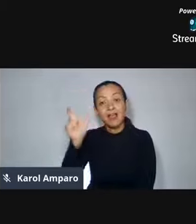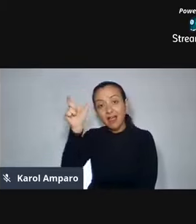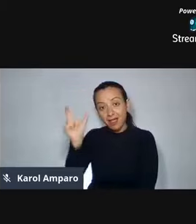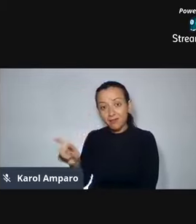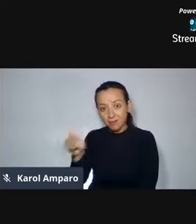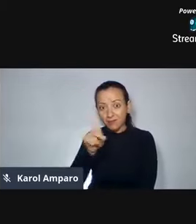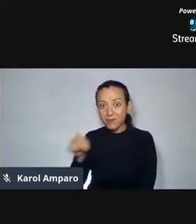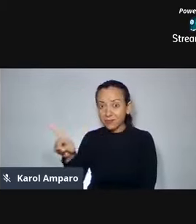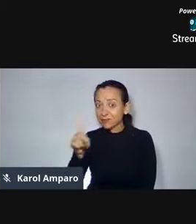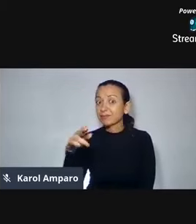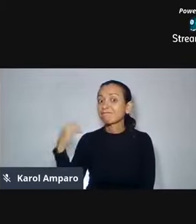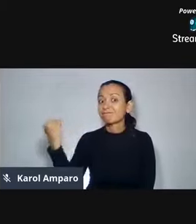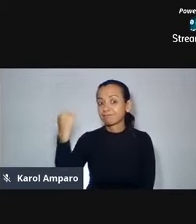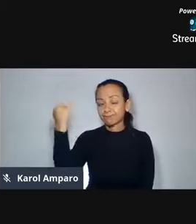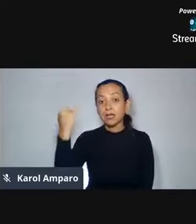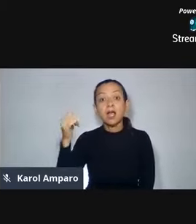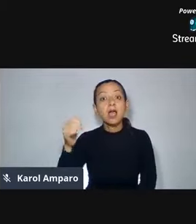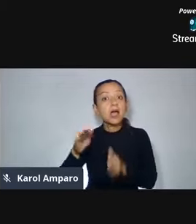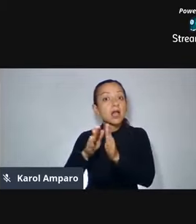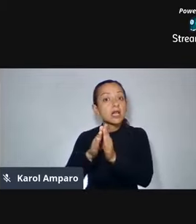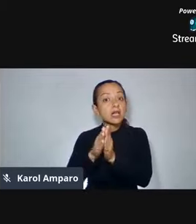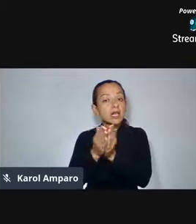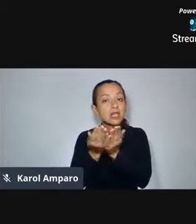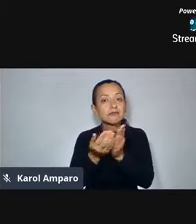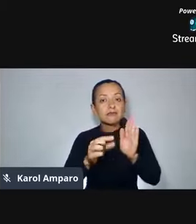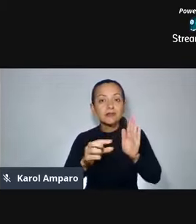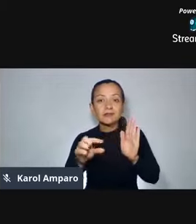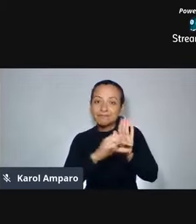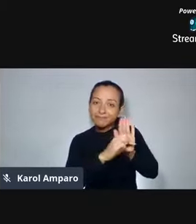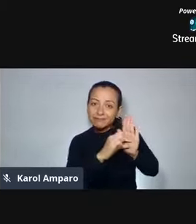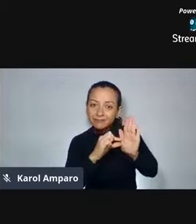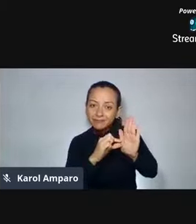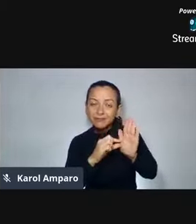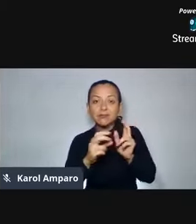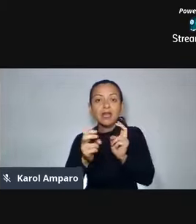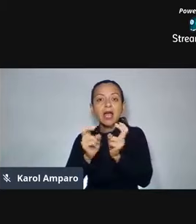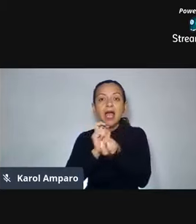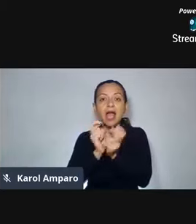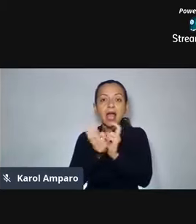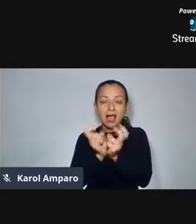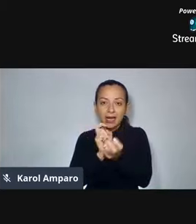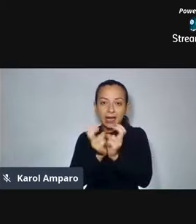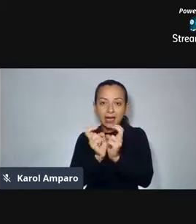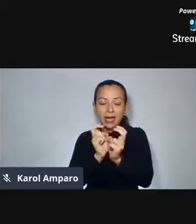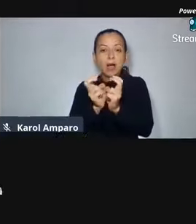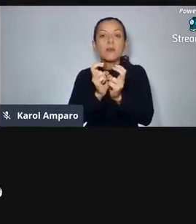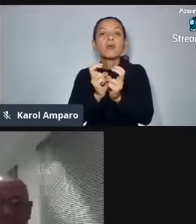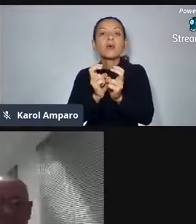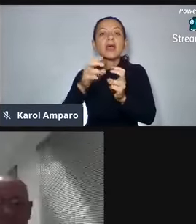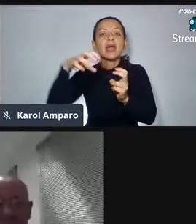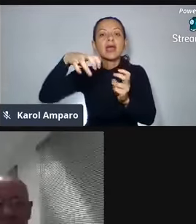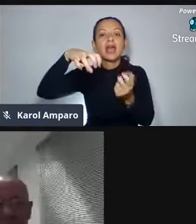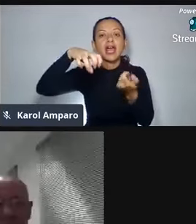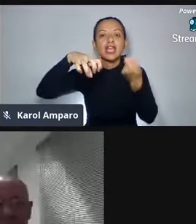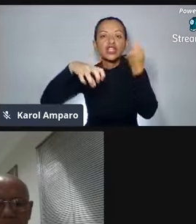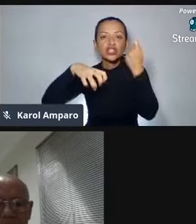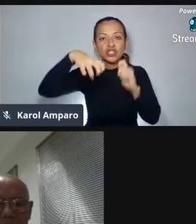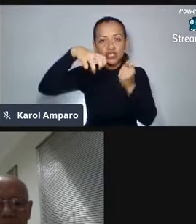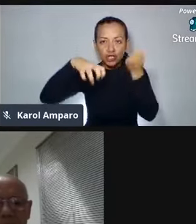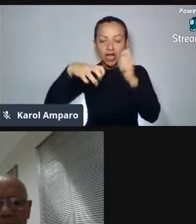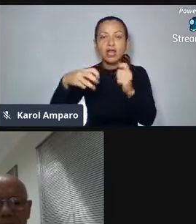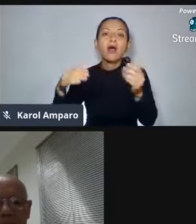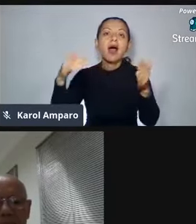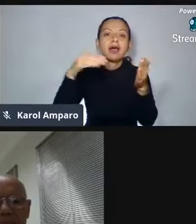livro, intitulado A Capoeira do Engenho à Universidade, ressalta todos